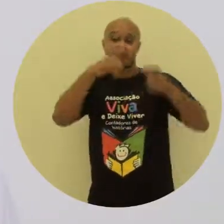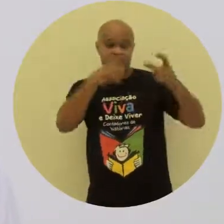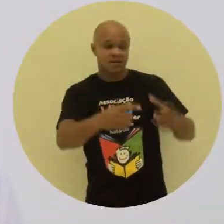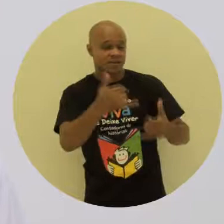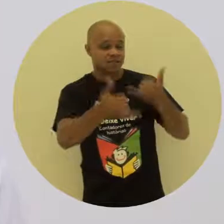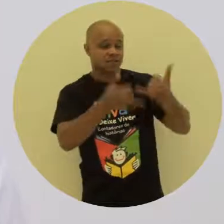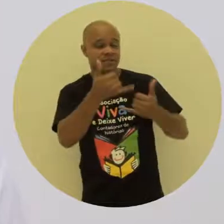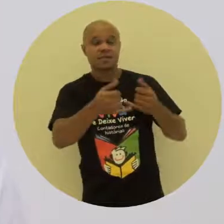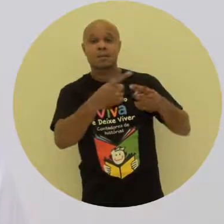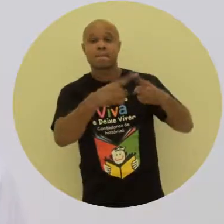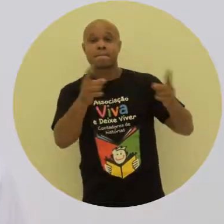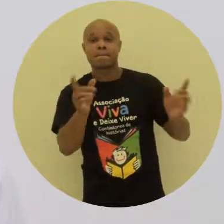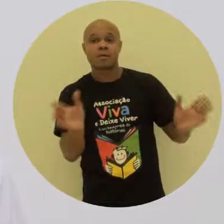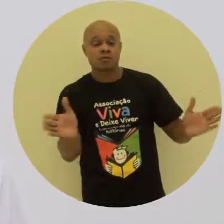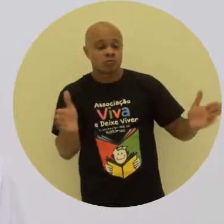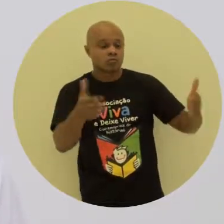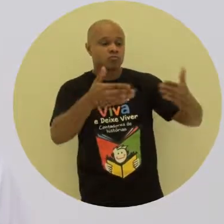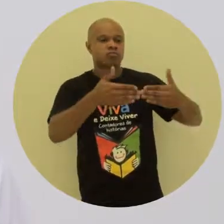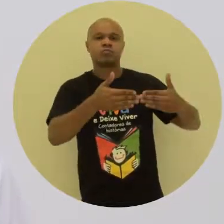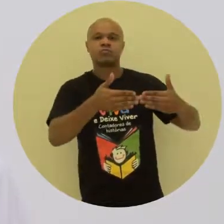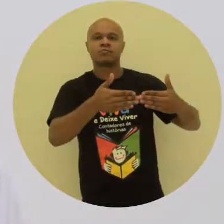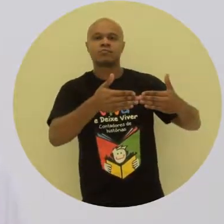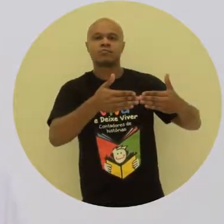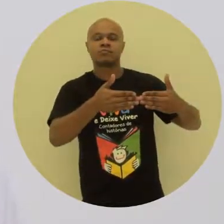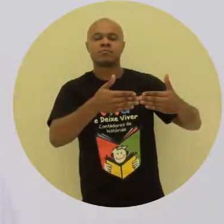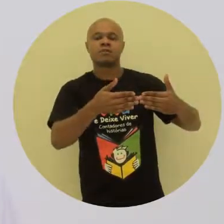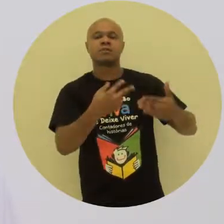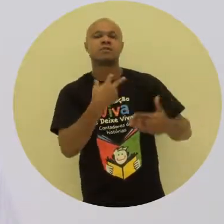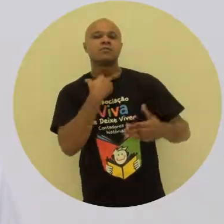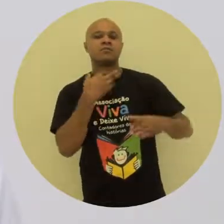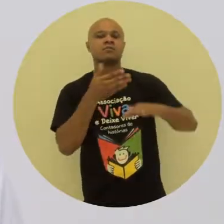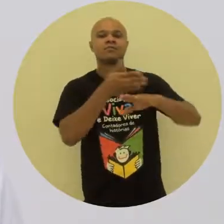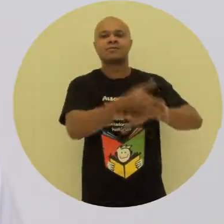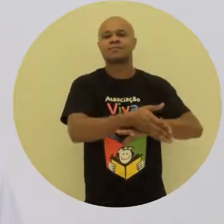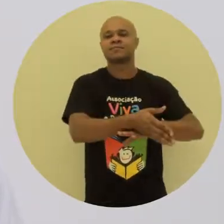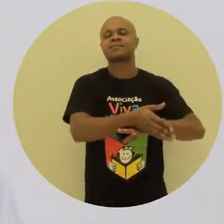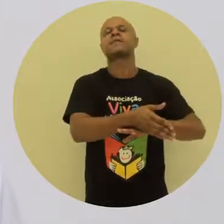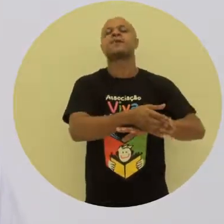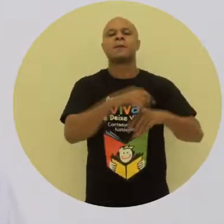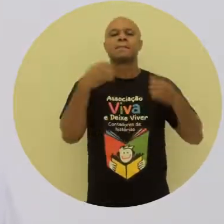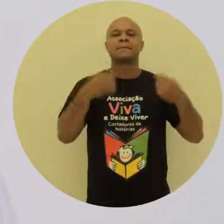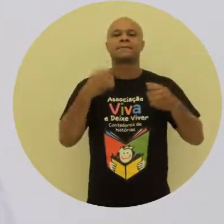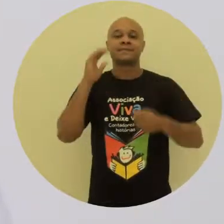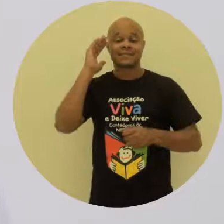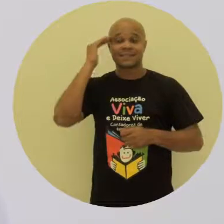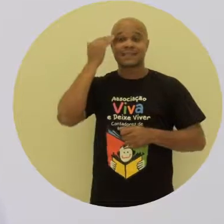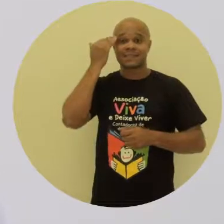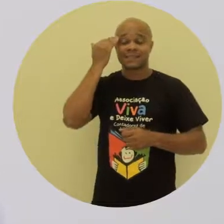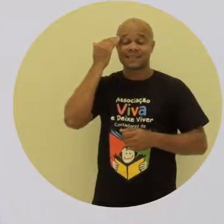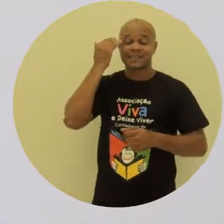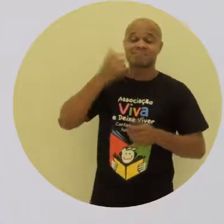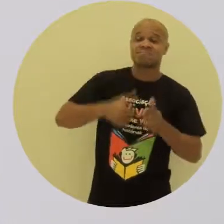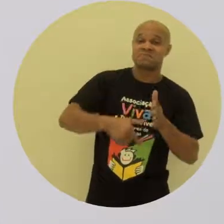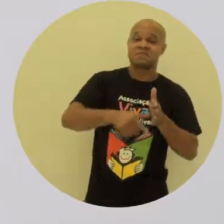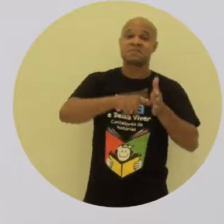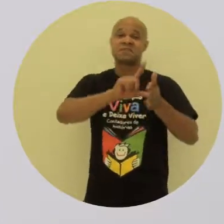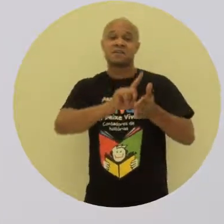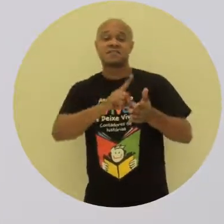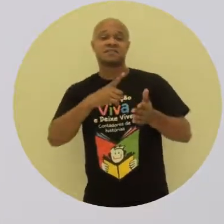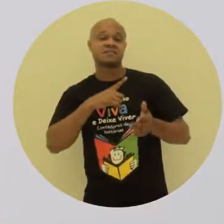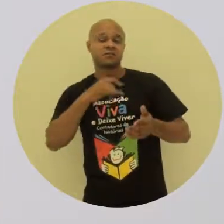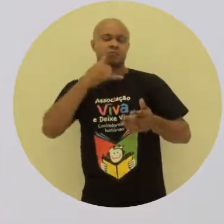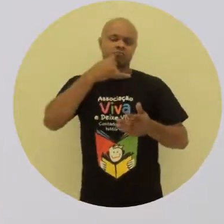estar fechada o tempo todo. A gente tem que entender que a ambiência, que no passado era branca,